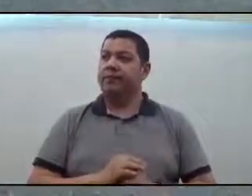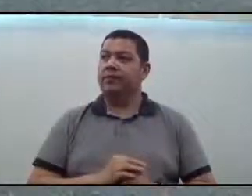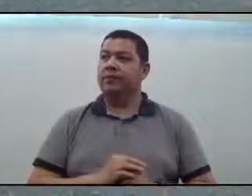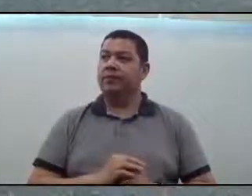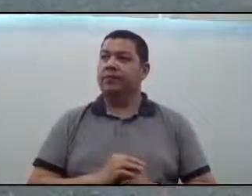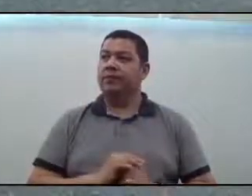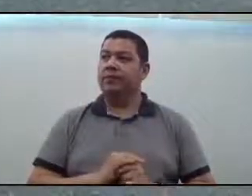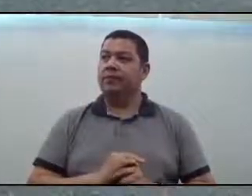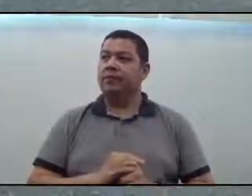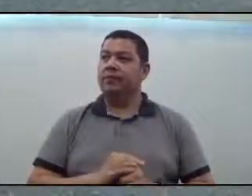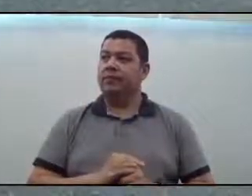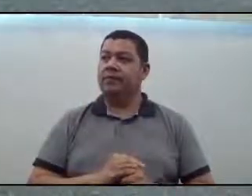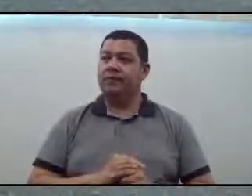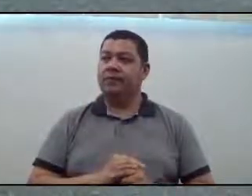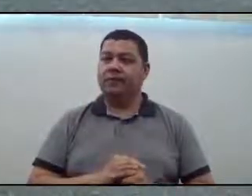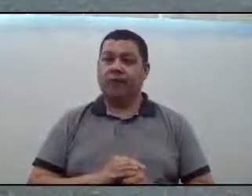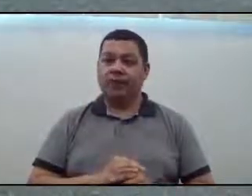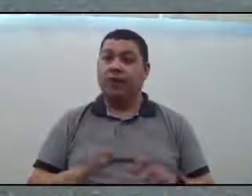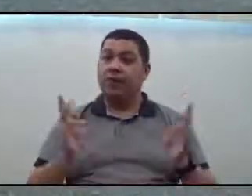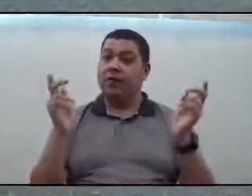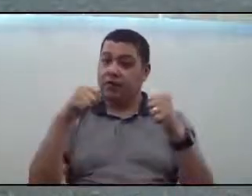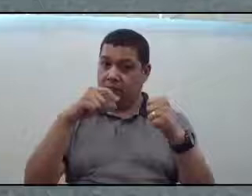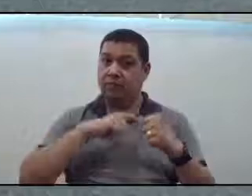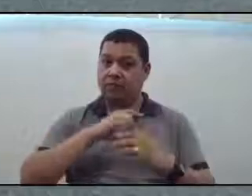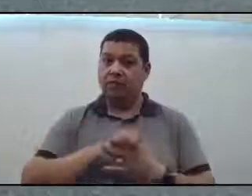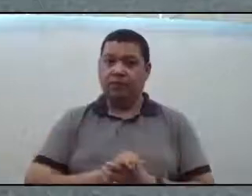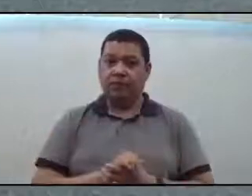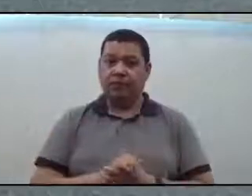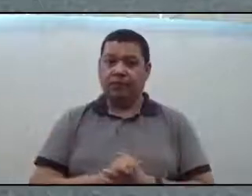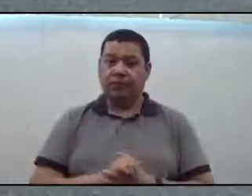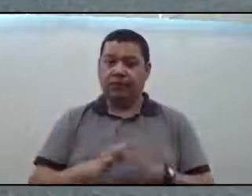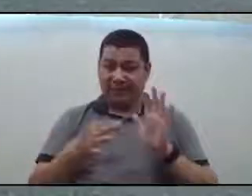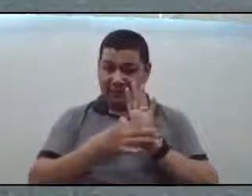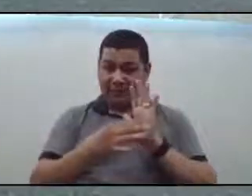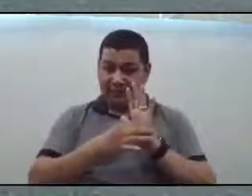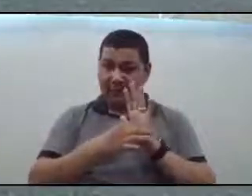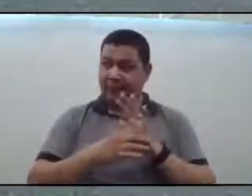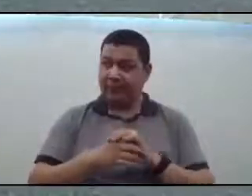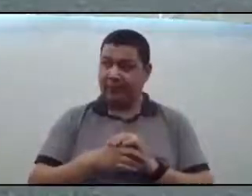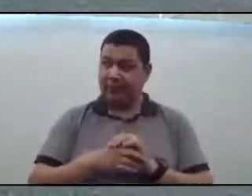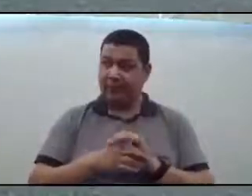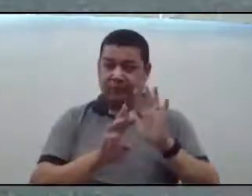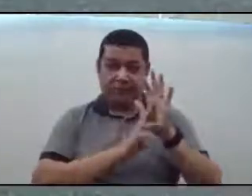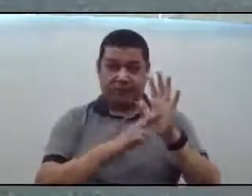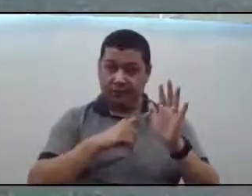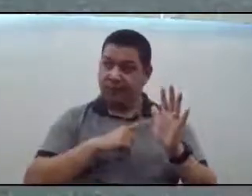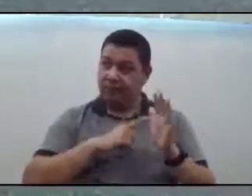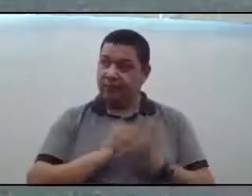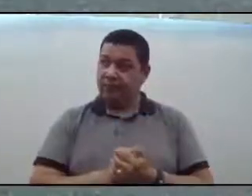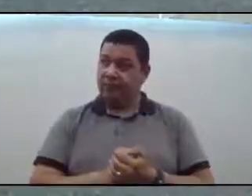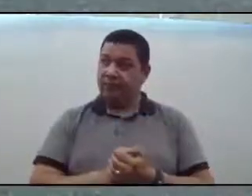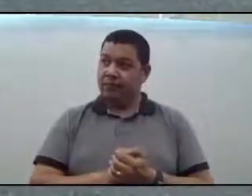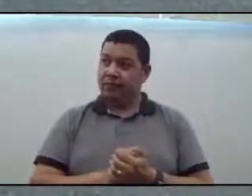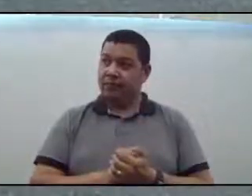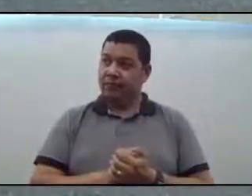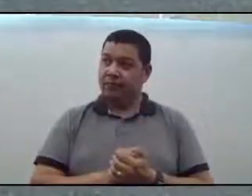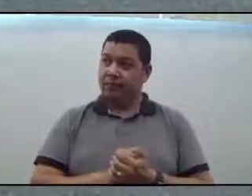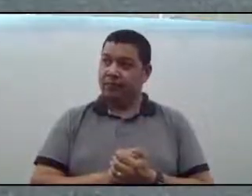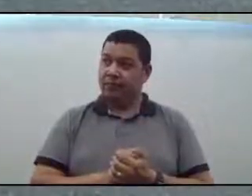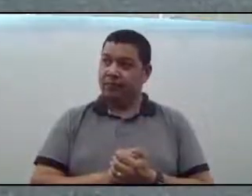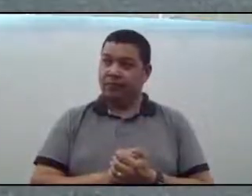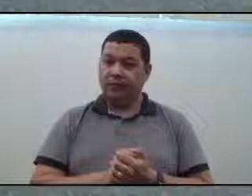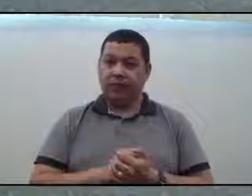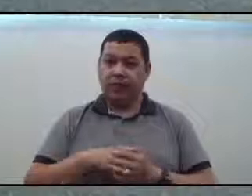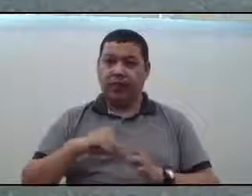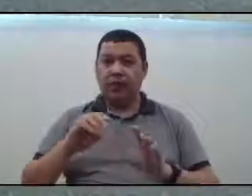não acontecer nada de errado, e eu tenho certeza que não vai acontecer, Riozinho essa semana também será contemplado pelo rejeito,